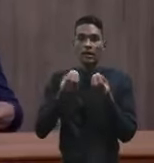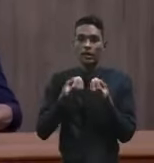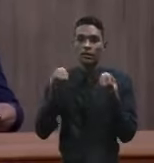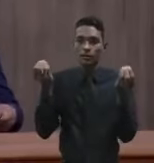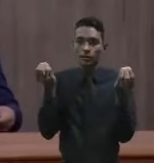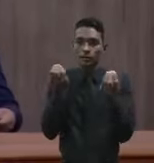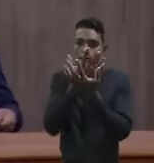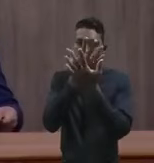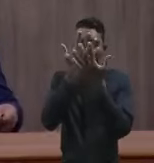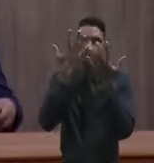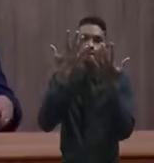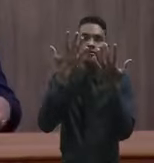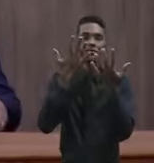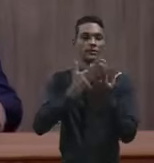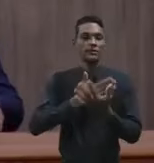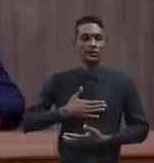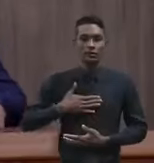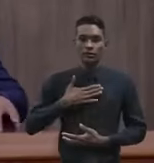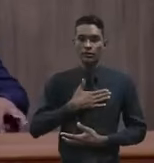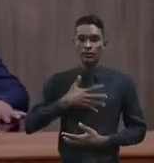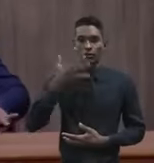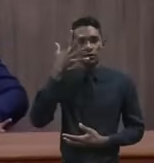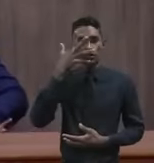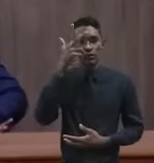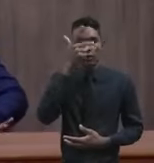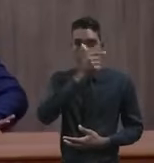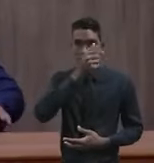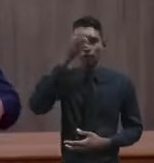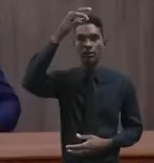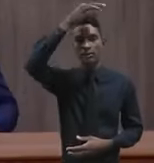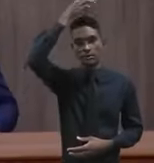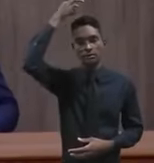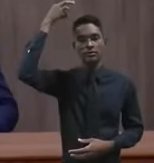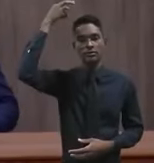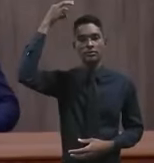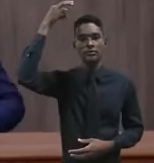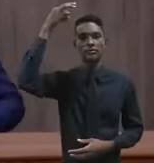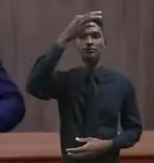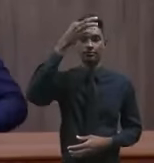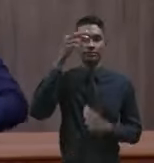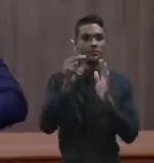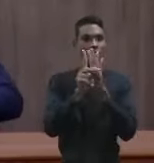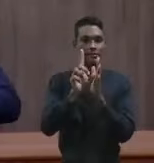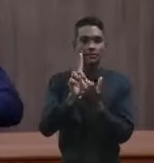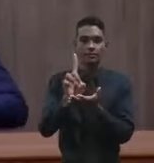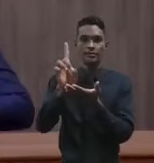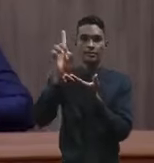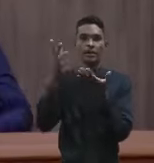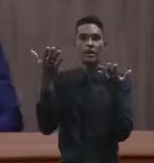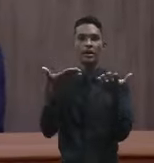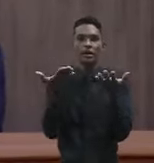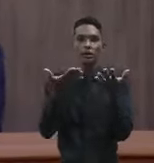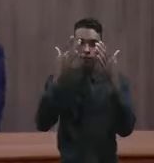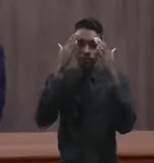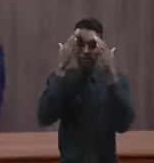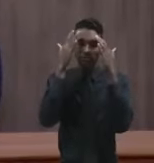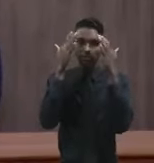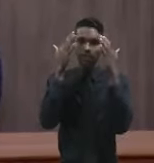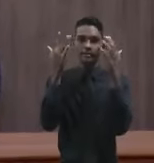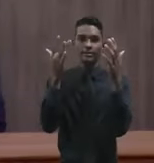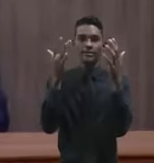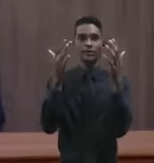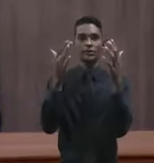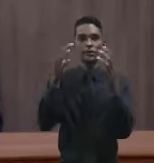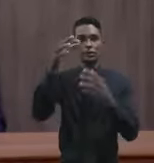dá gosto, quem dá beleza, é o Espírito Santo do Senhor. Agora imagine esse Espírito Santo que